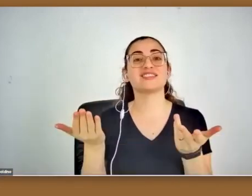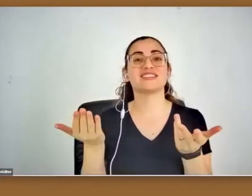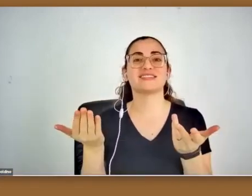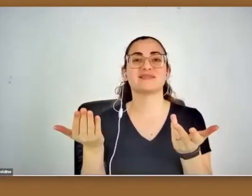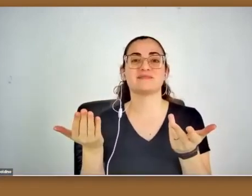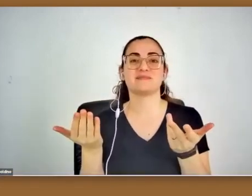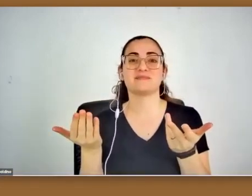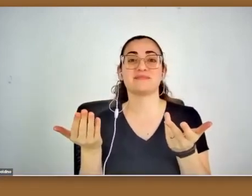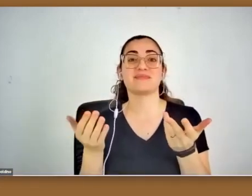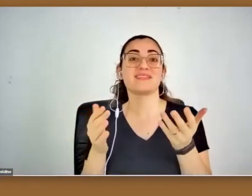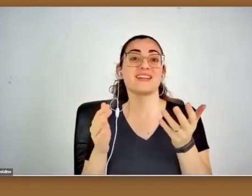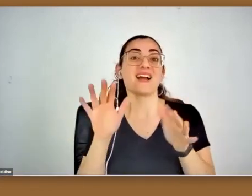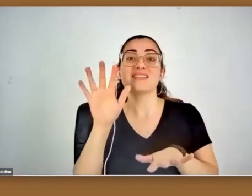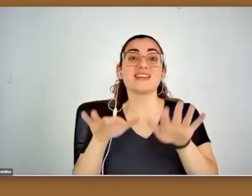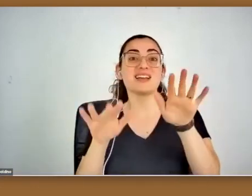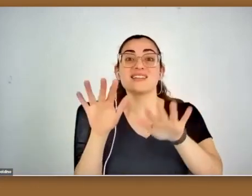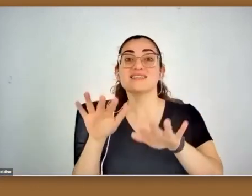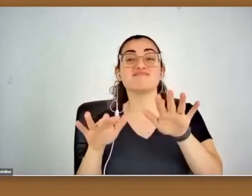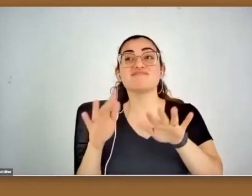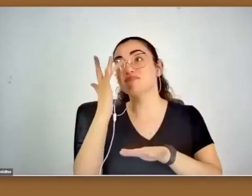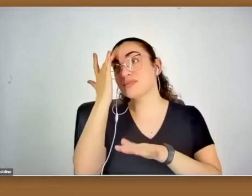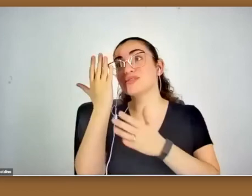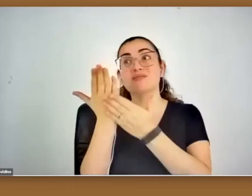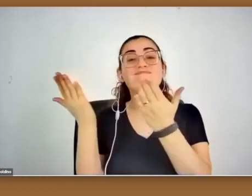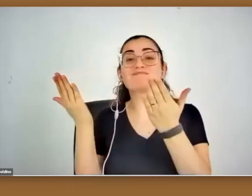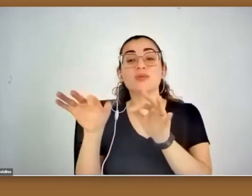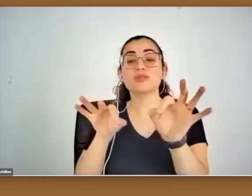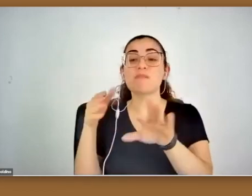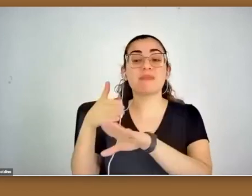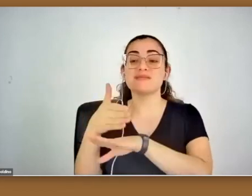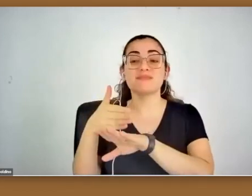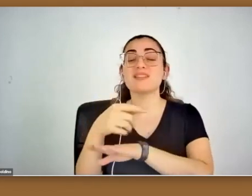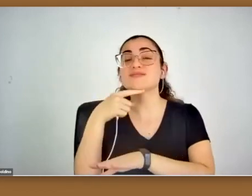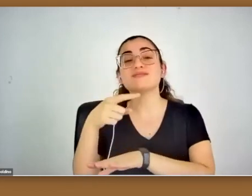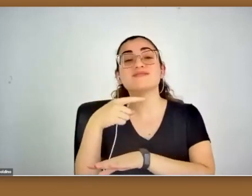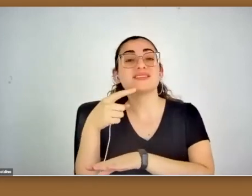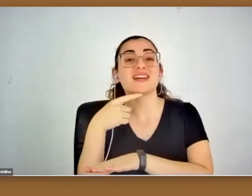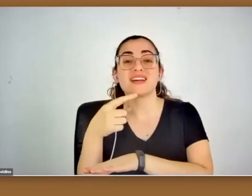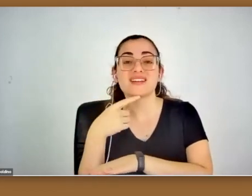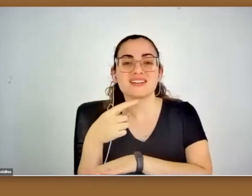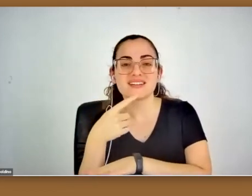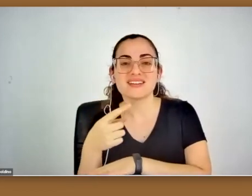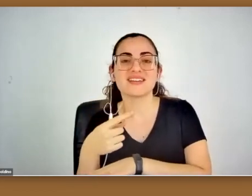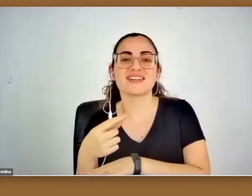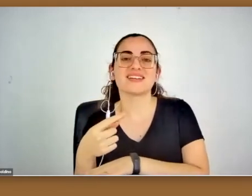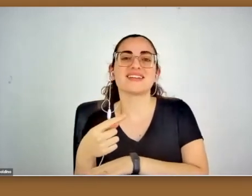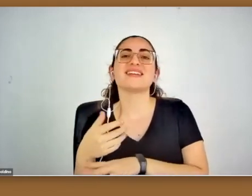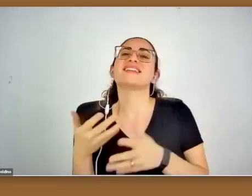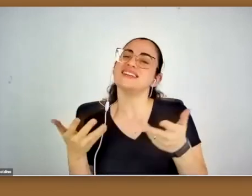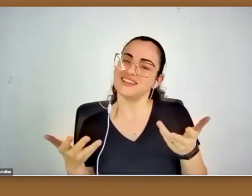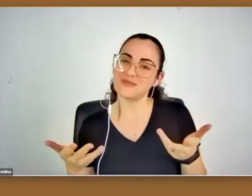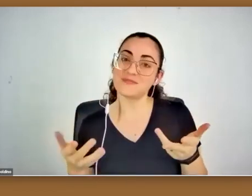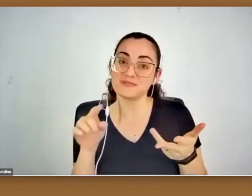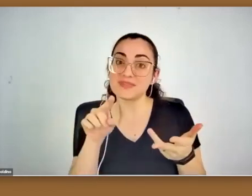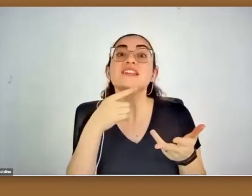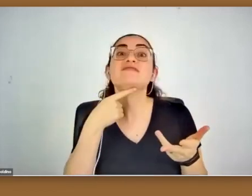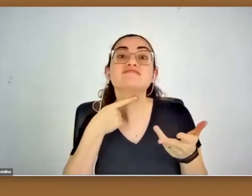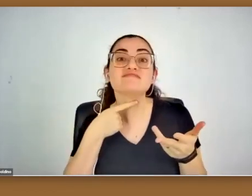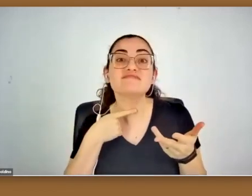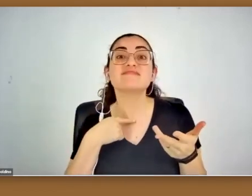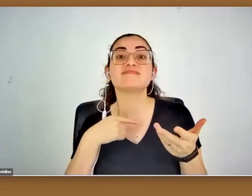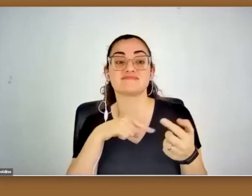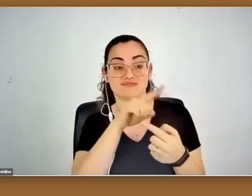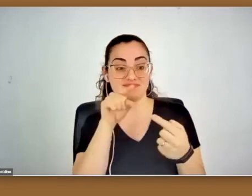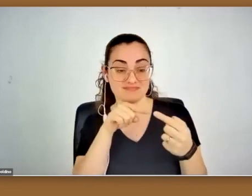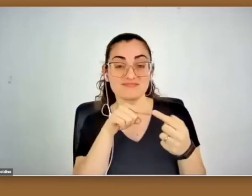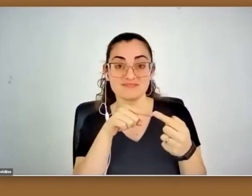Muitas pessoas elas não têm de participar de um projeto tão legal quanto esse. Né? Então sonhem e acreditem, porque em algum momento